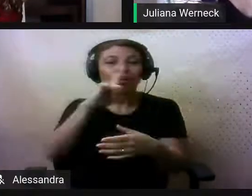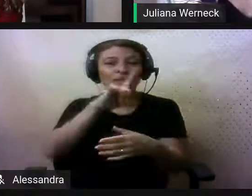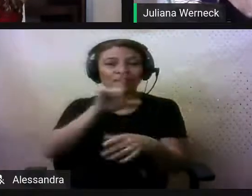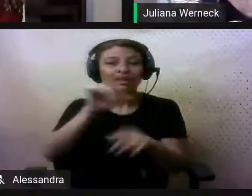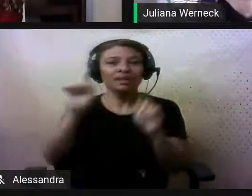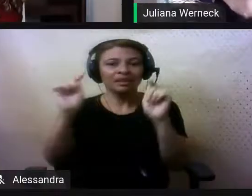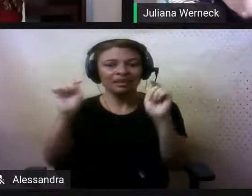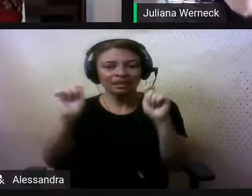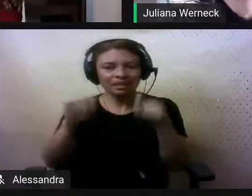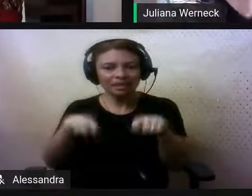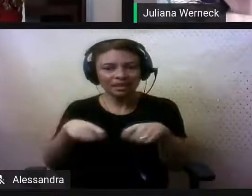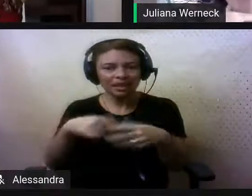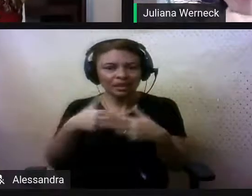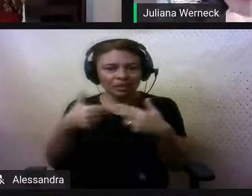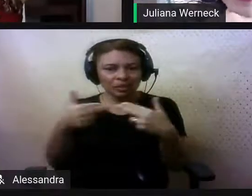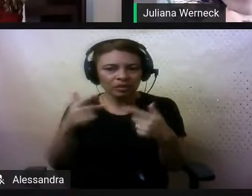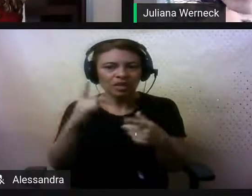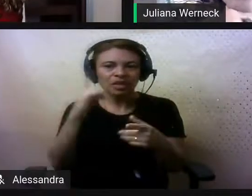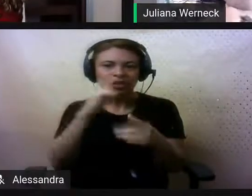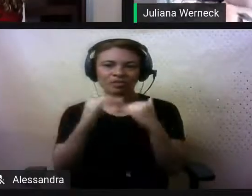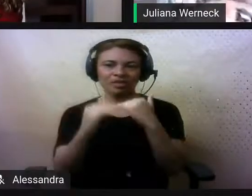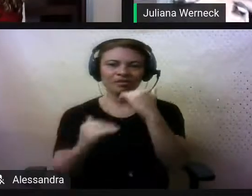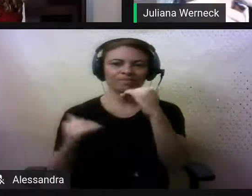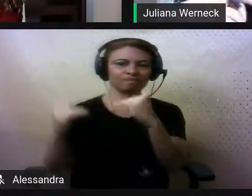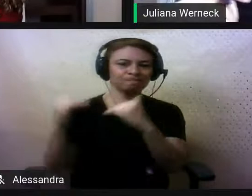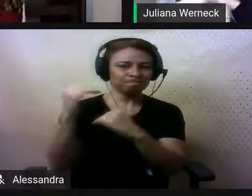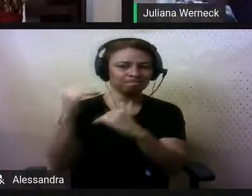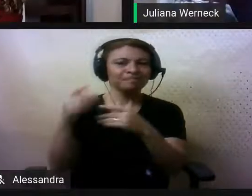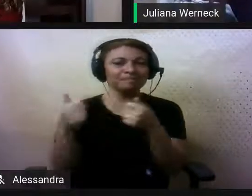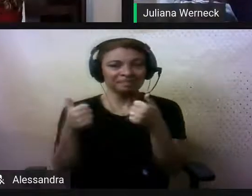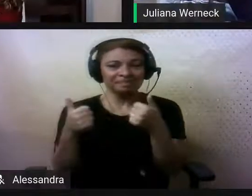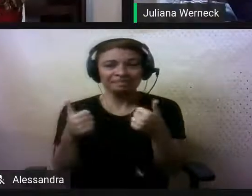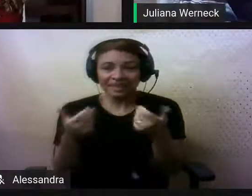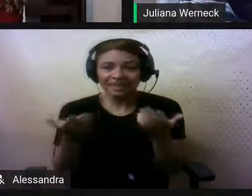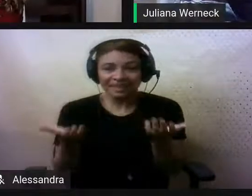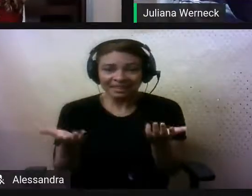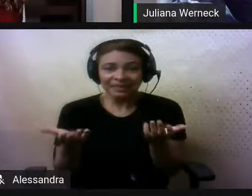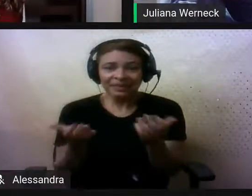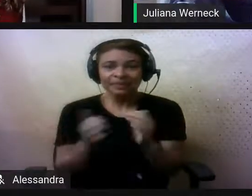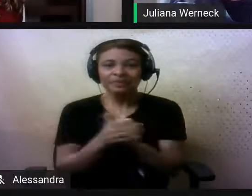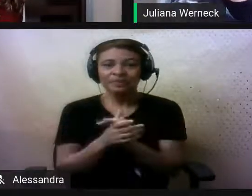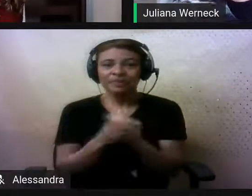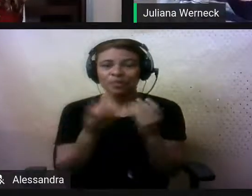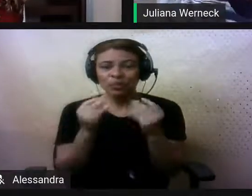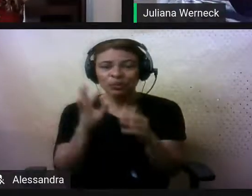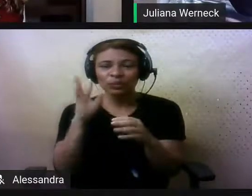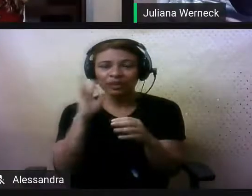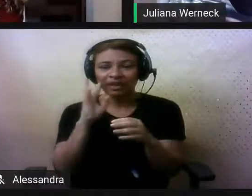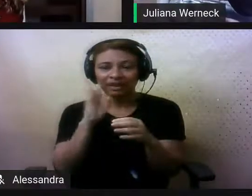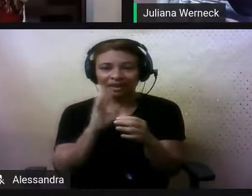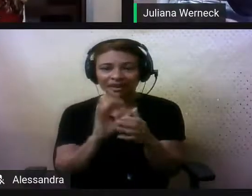dessas questões e chegar onde a gente quer, né? Muito legal.